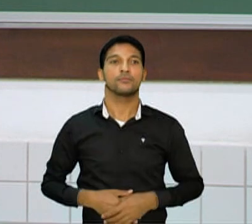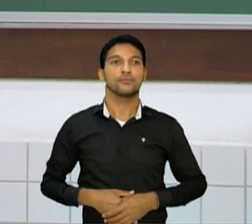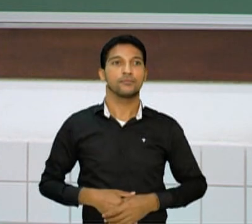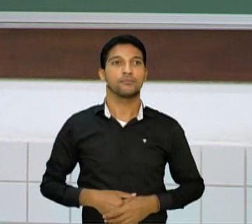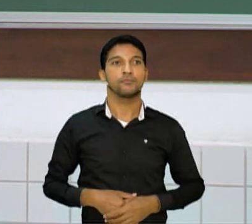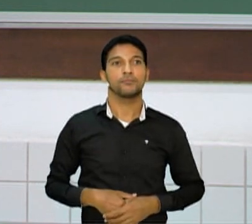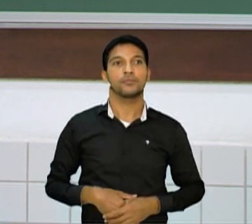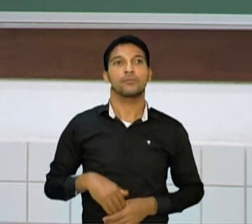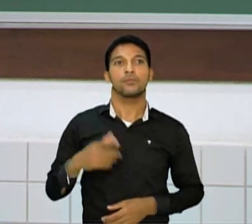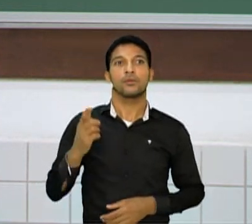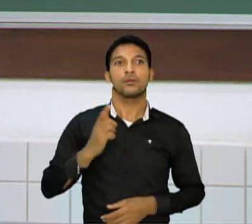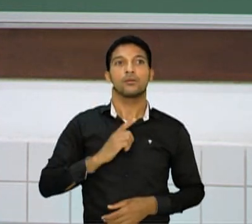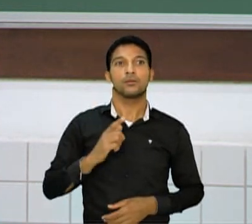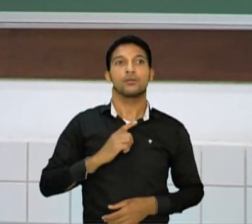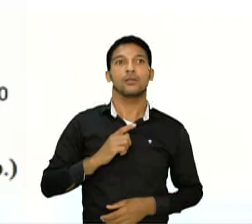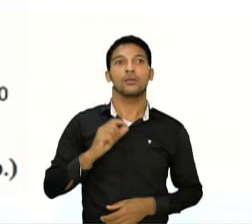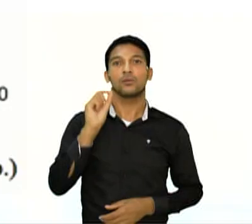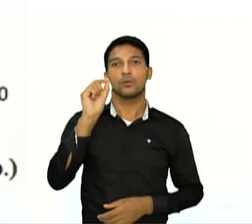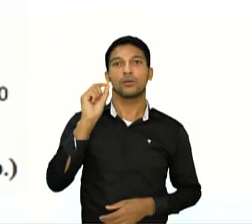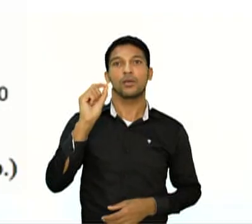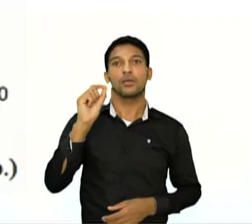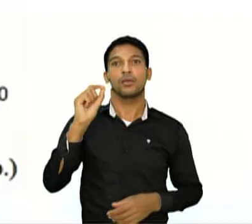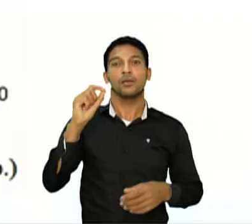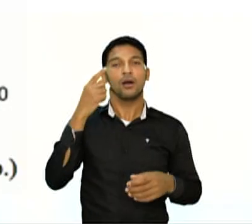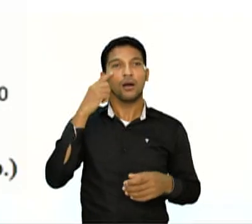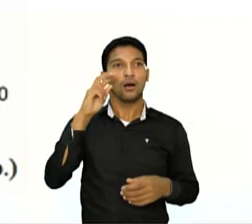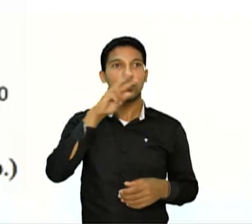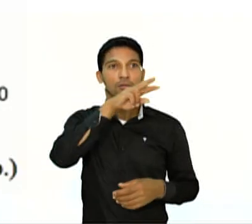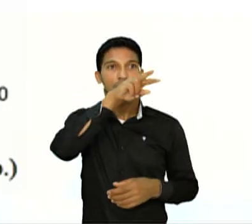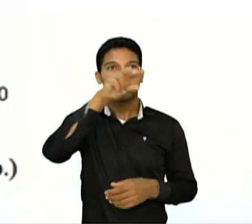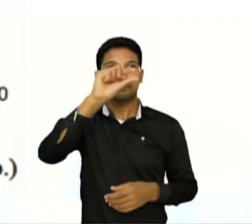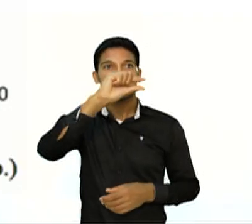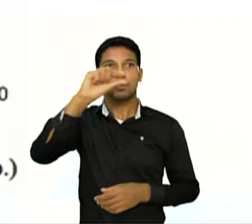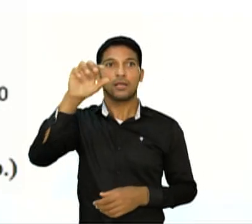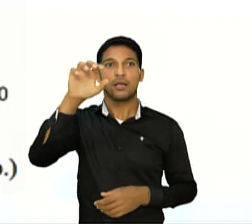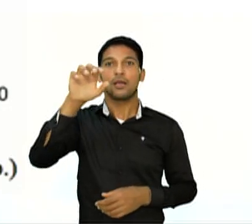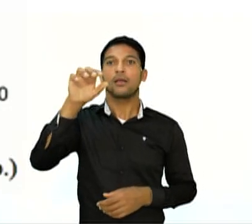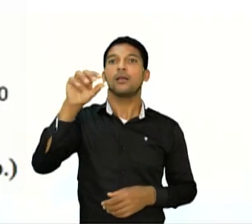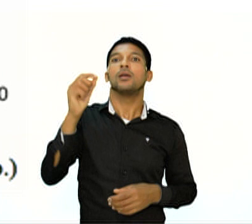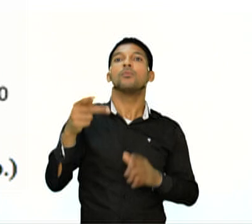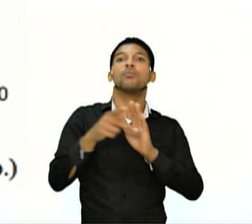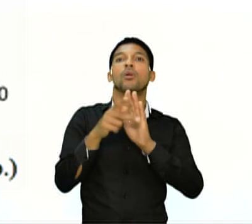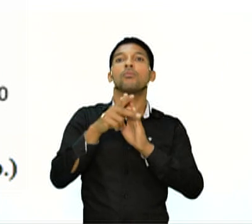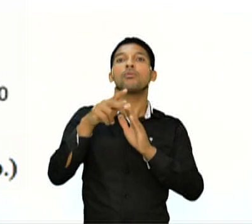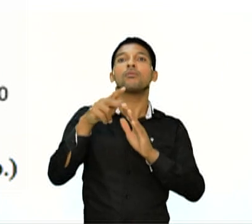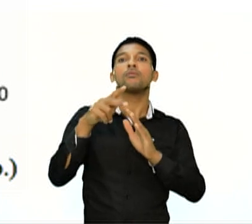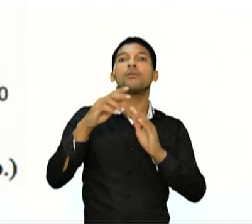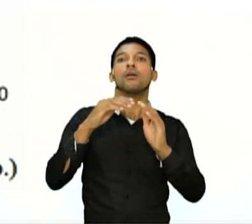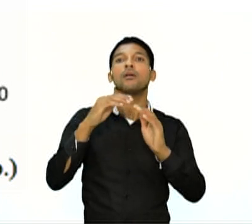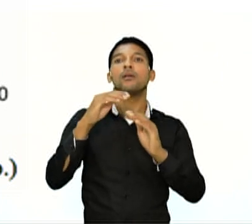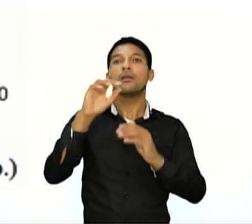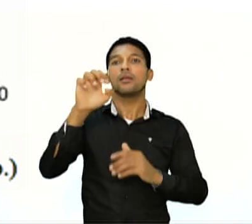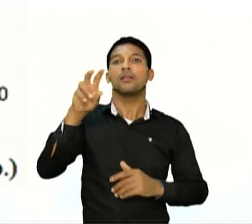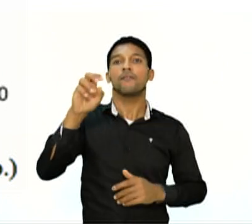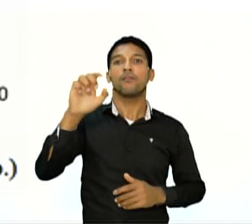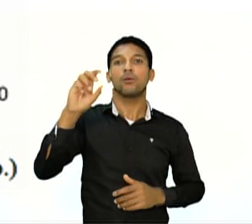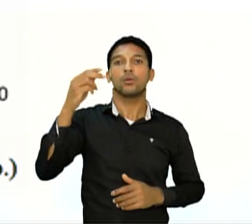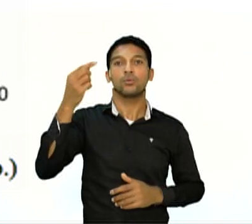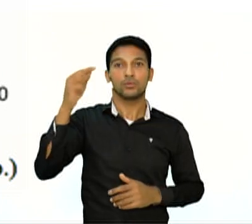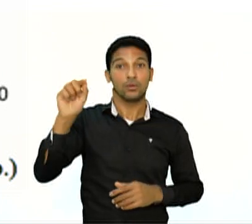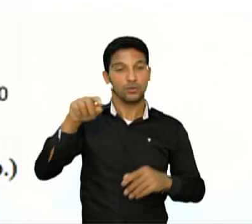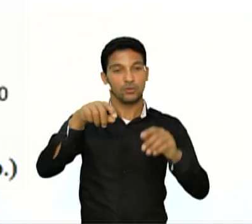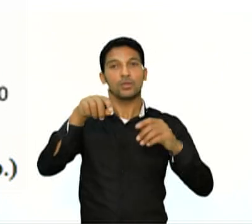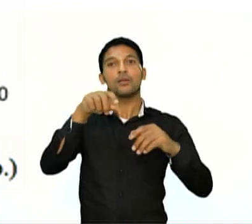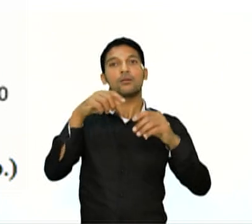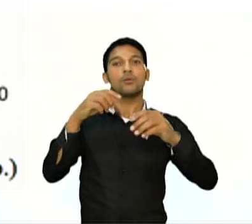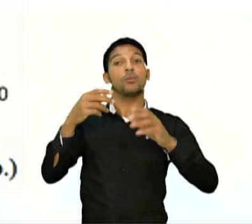uma evolução na linha do eixo X da temperatura média do globo e no eixo Y nós vamos